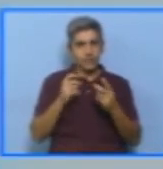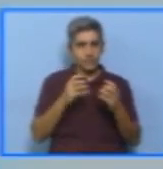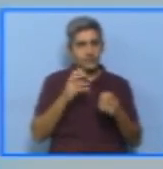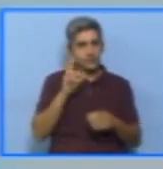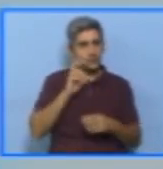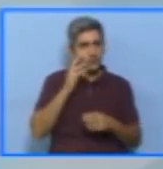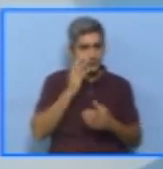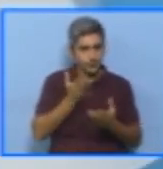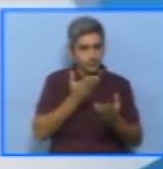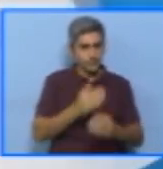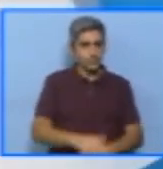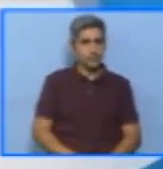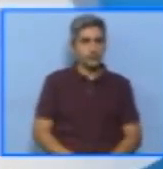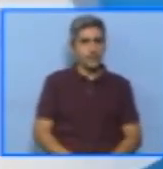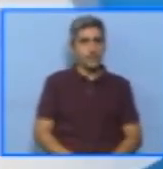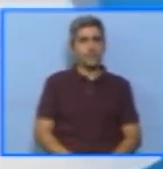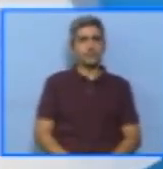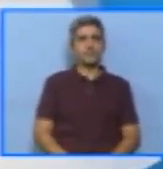escutar.